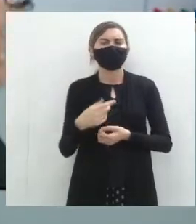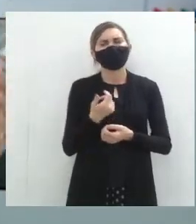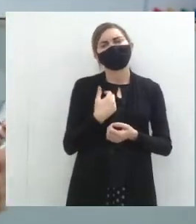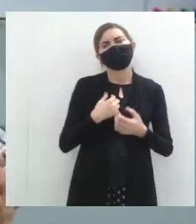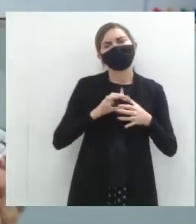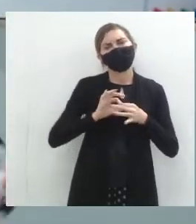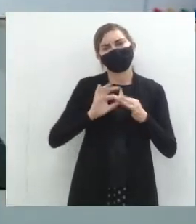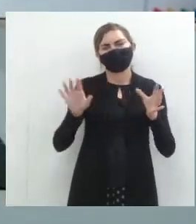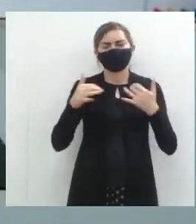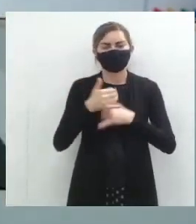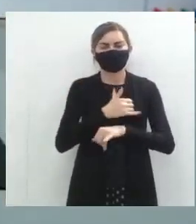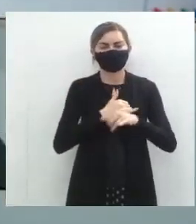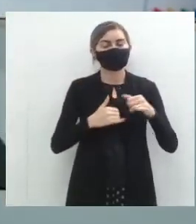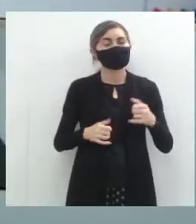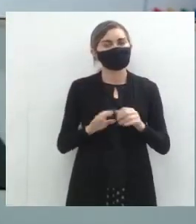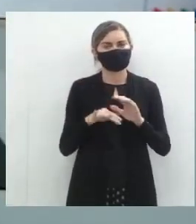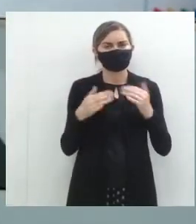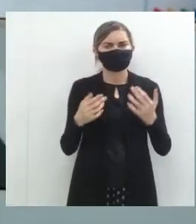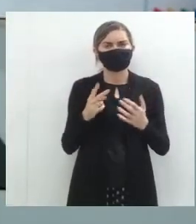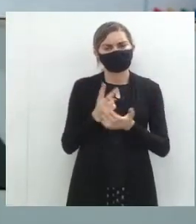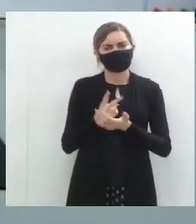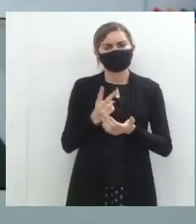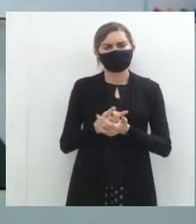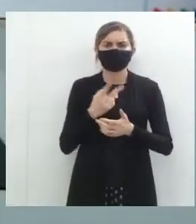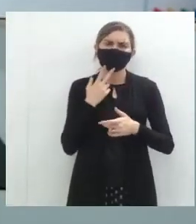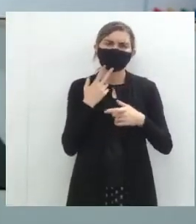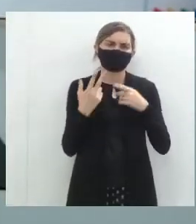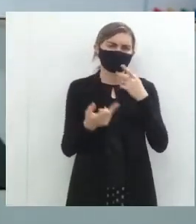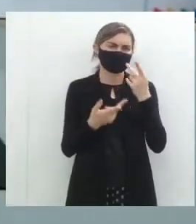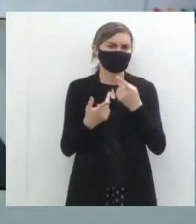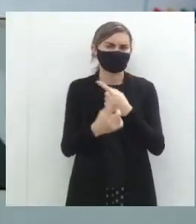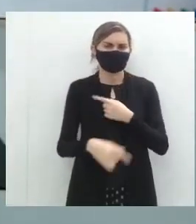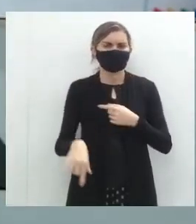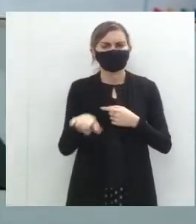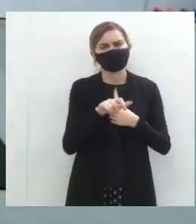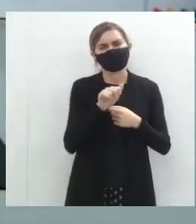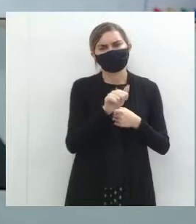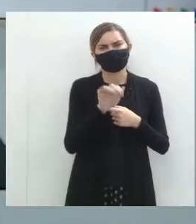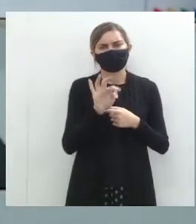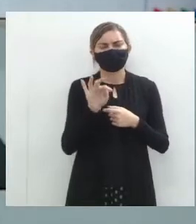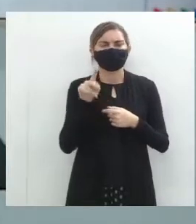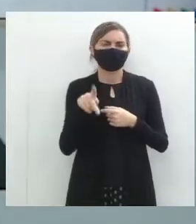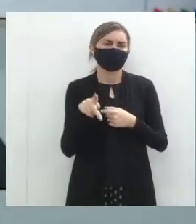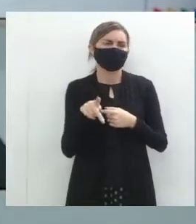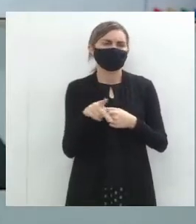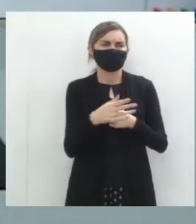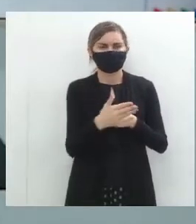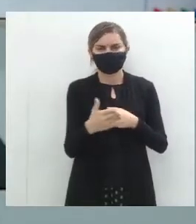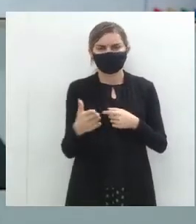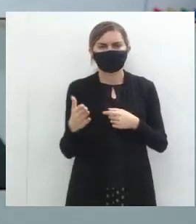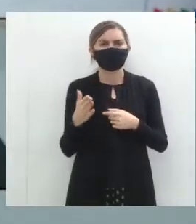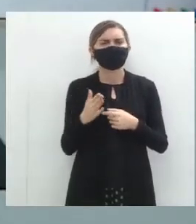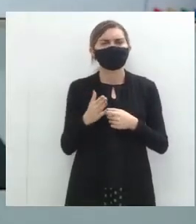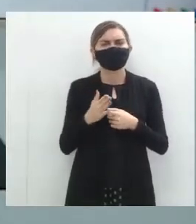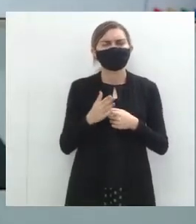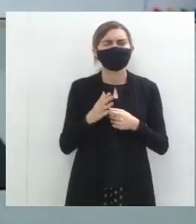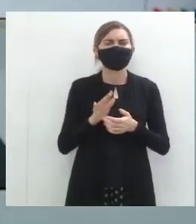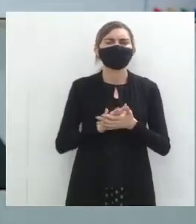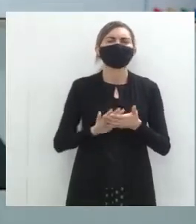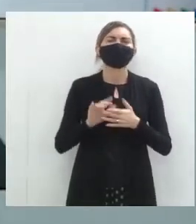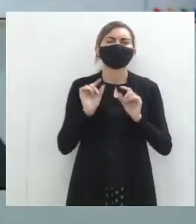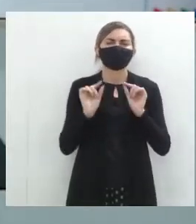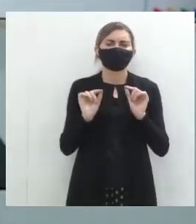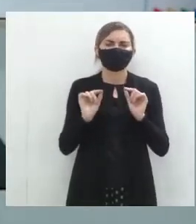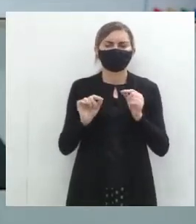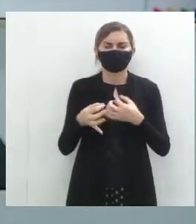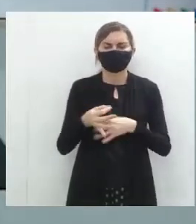liberar energia. Então vocês sempre vão dizer por aí, ó, que esse danado do ATP, olha para mim, isso aqui nada mais é do que